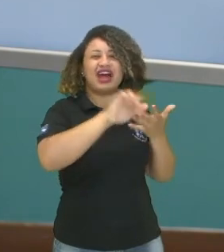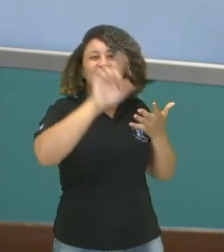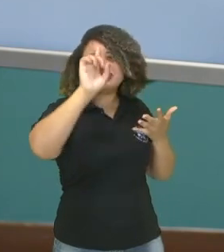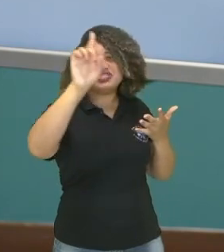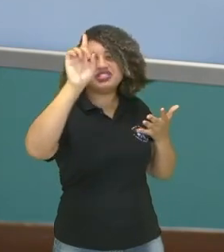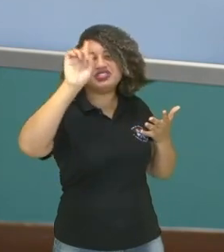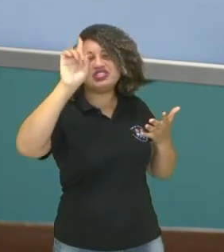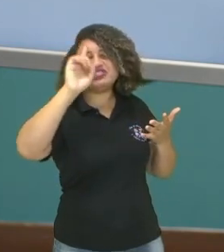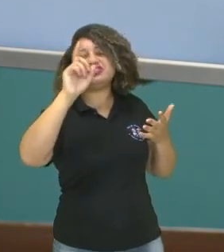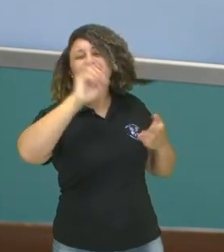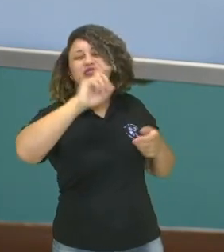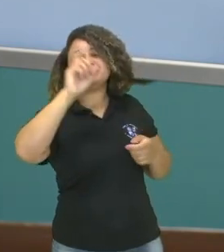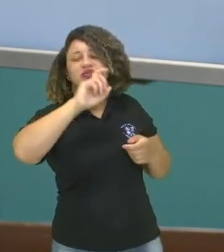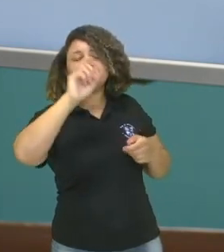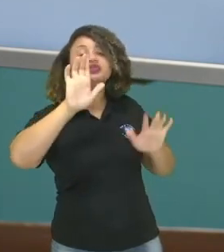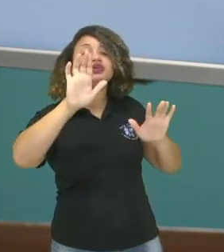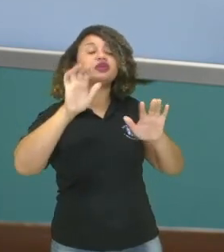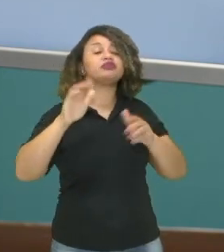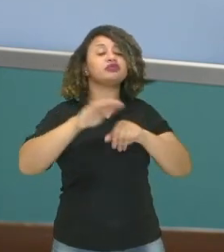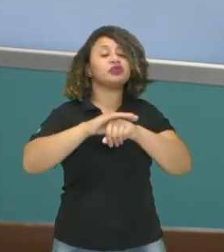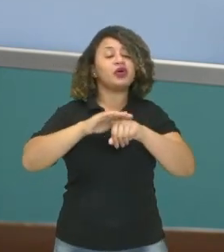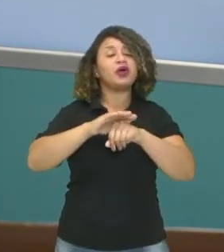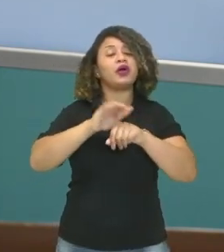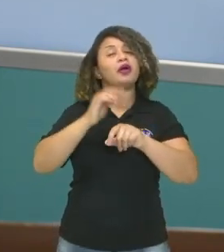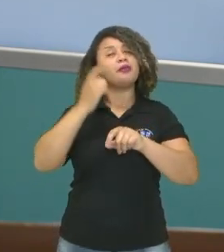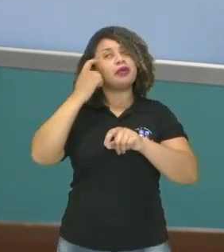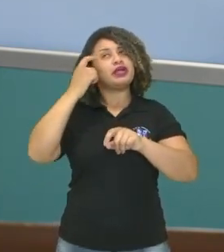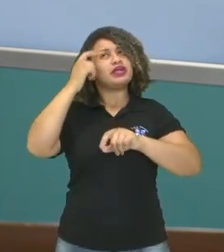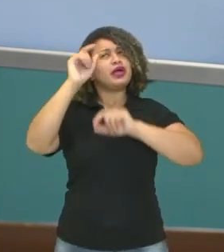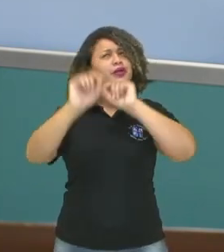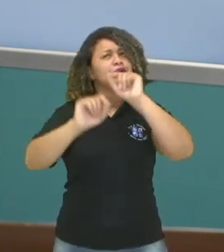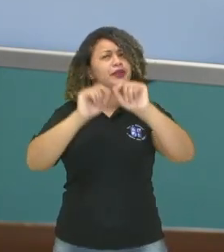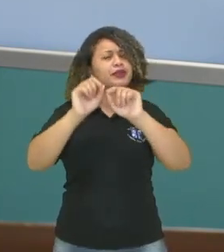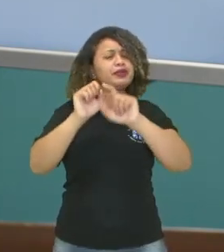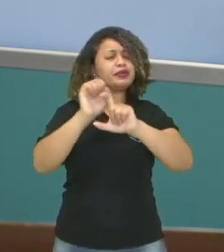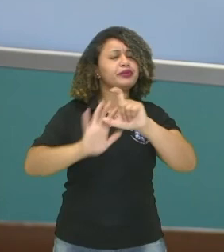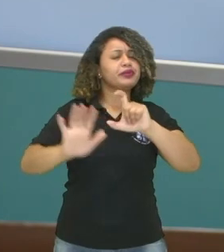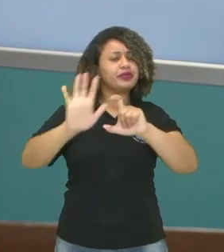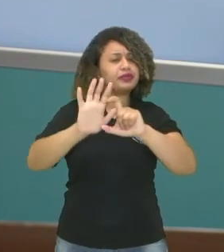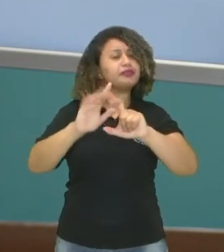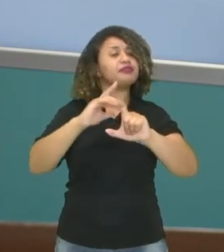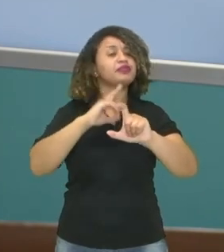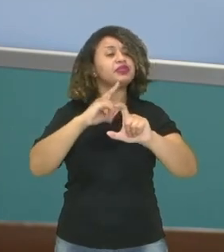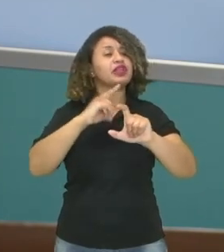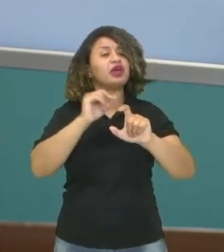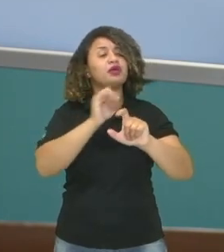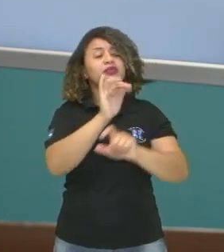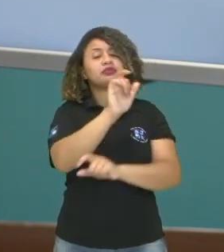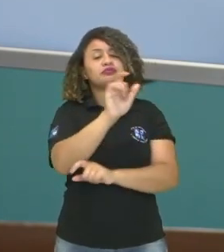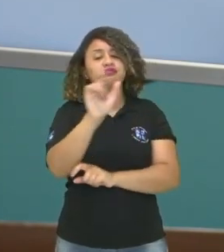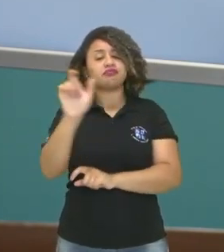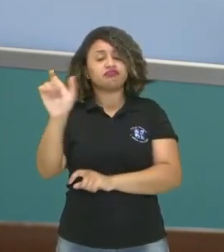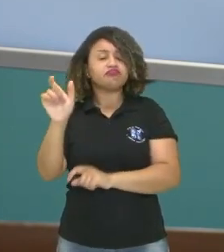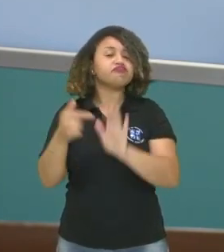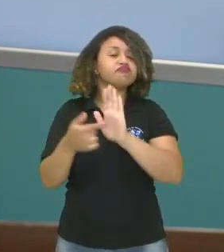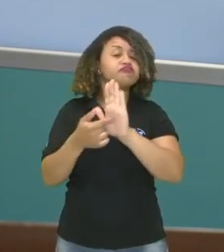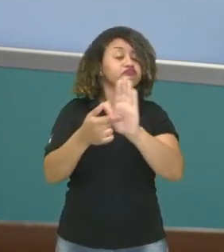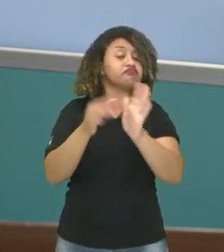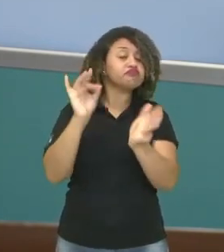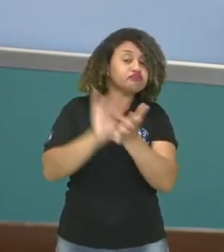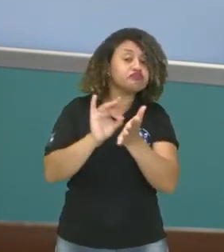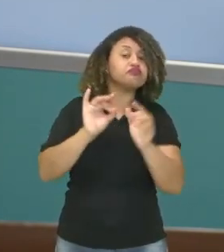o diálogo feito, pensado pelo cartunista, expressa isso. Nós temos esses operadores, essas palavras que reforçam